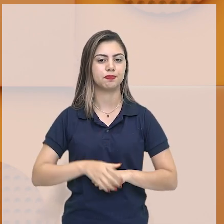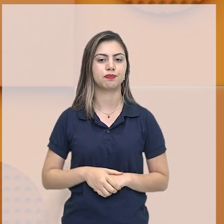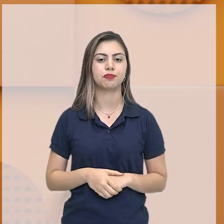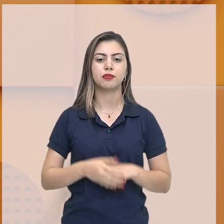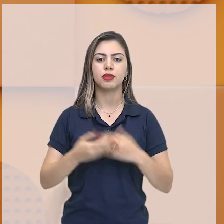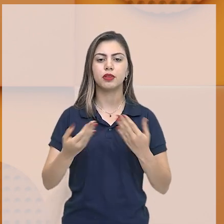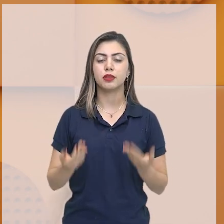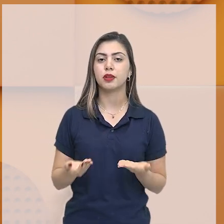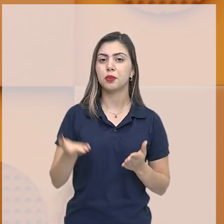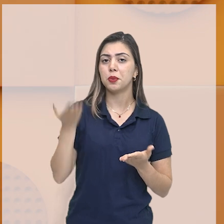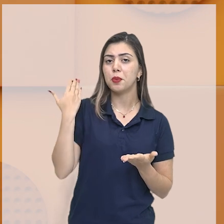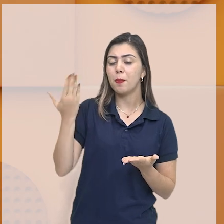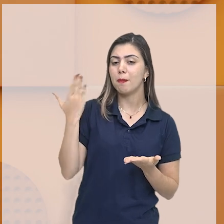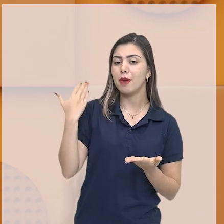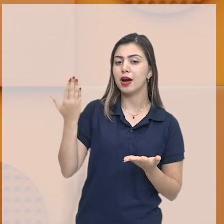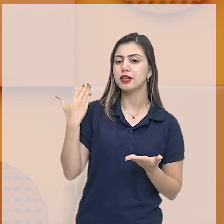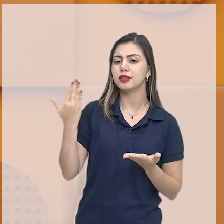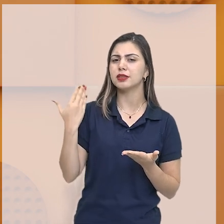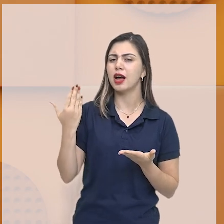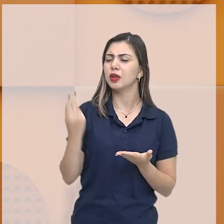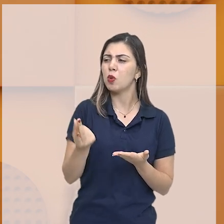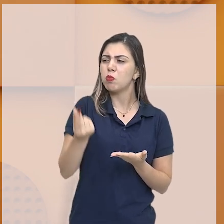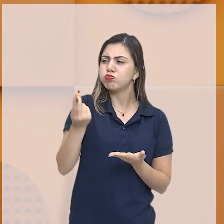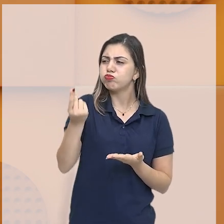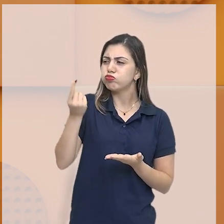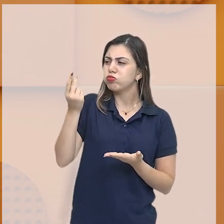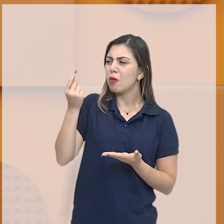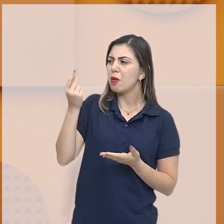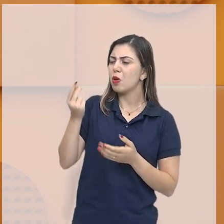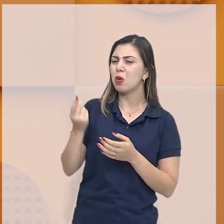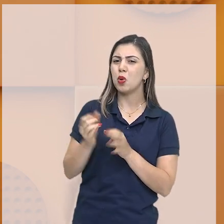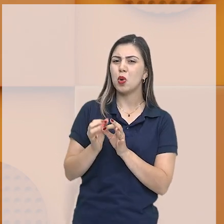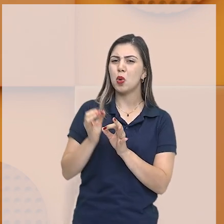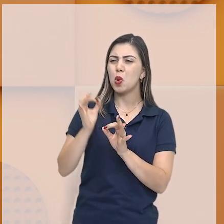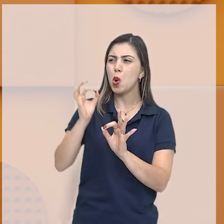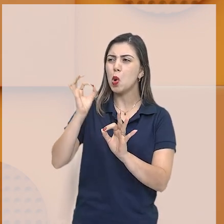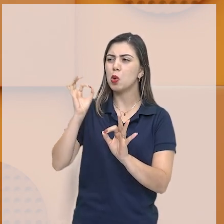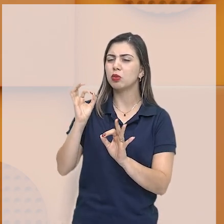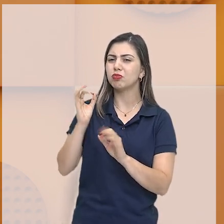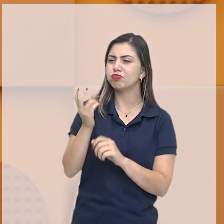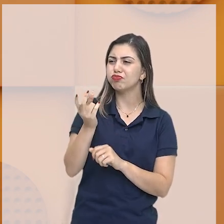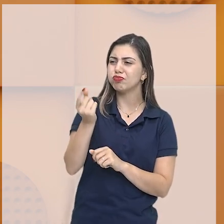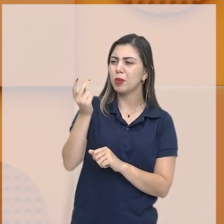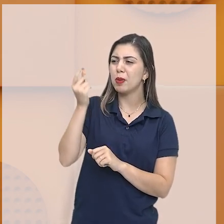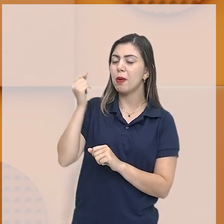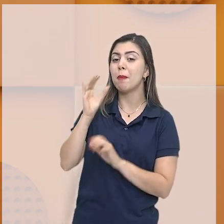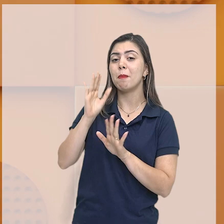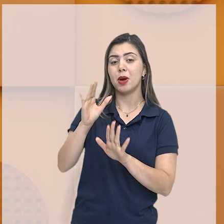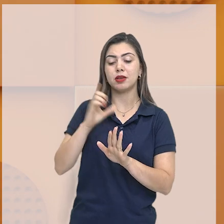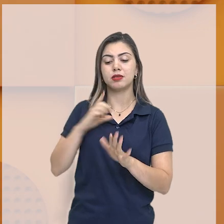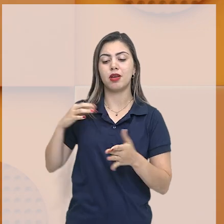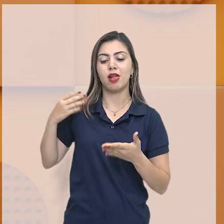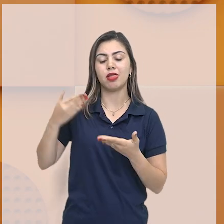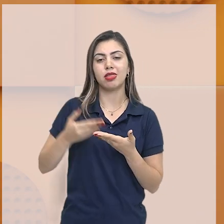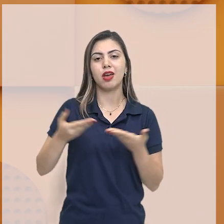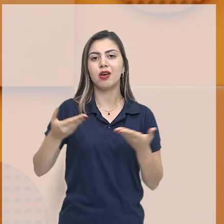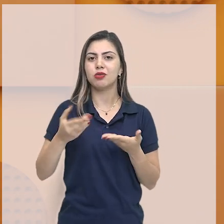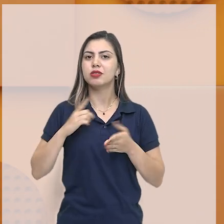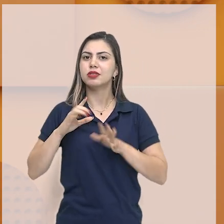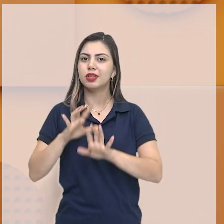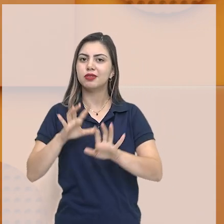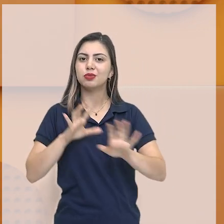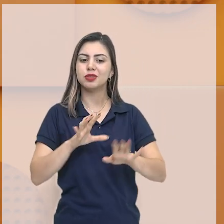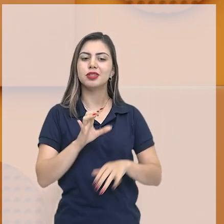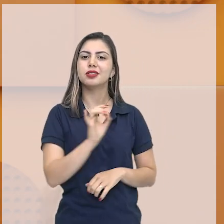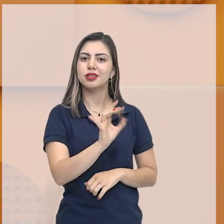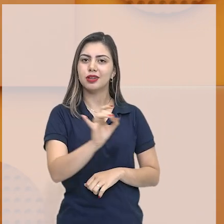influência de um passado que é tão longínquo, né, distante, mas que nos influencia até o tempo